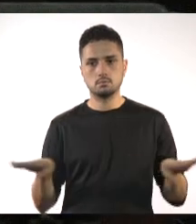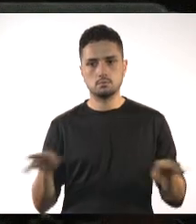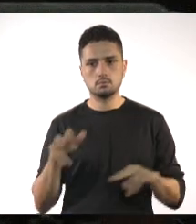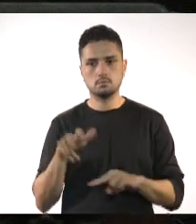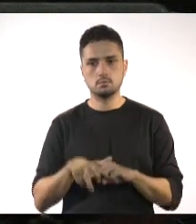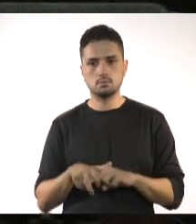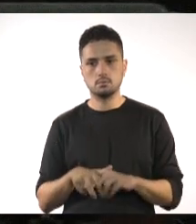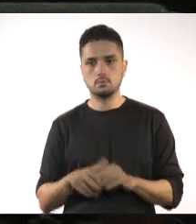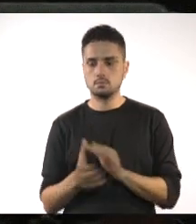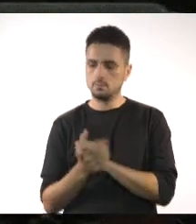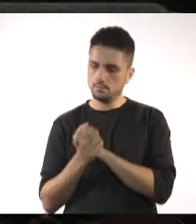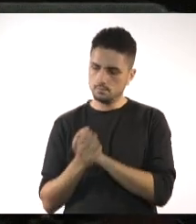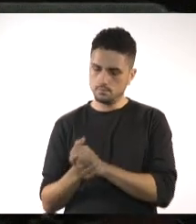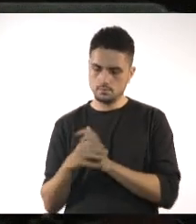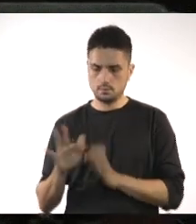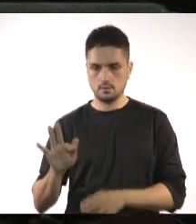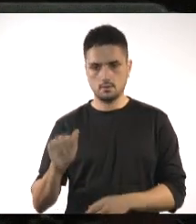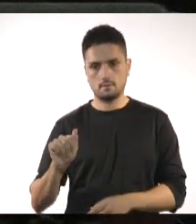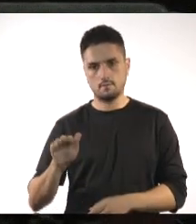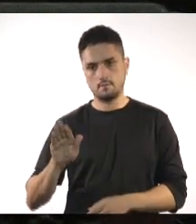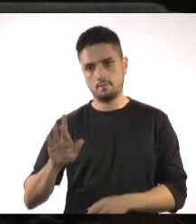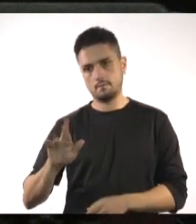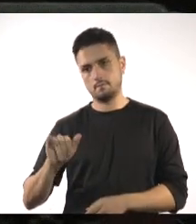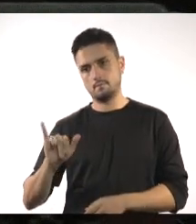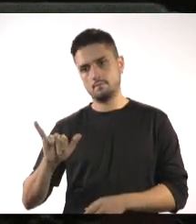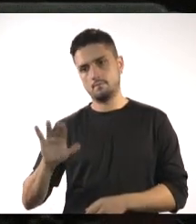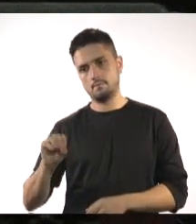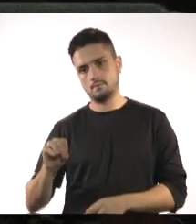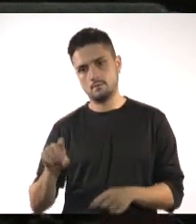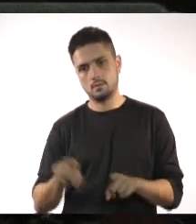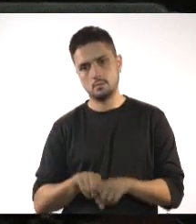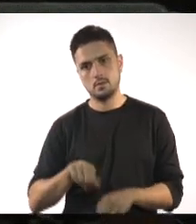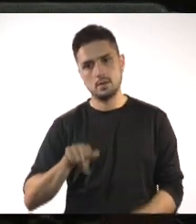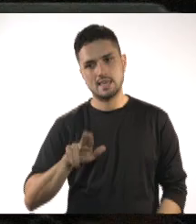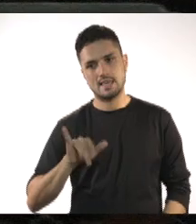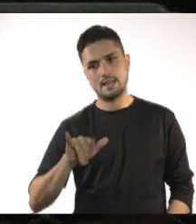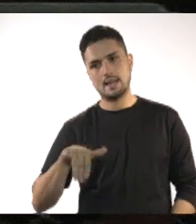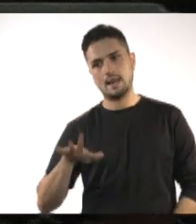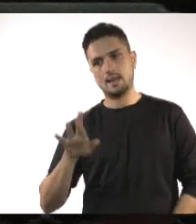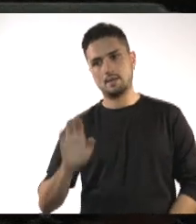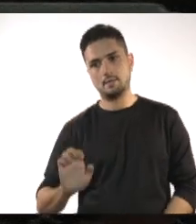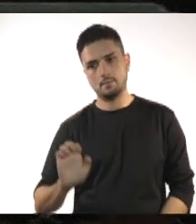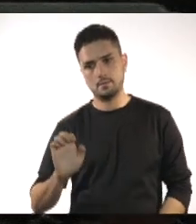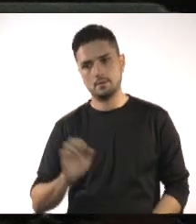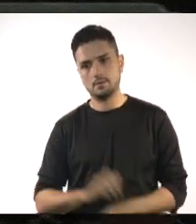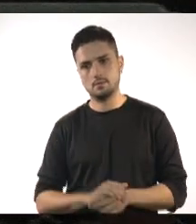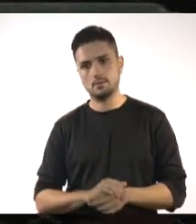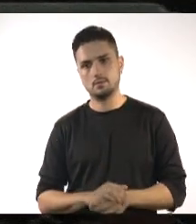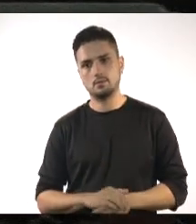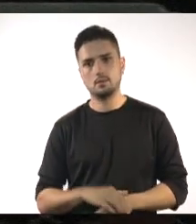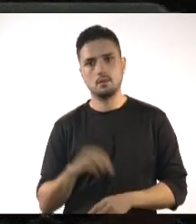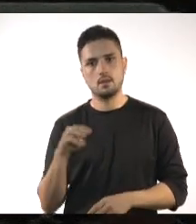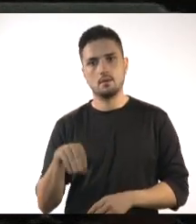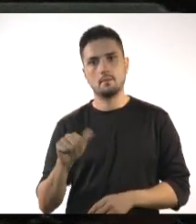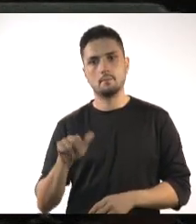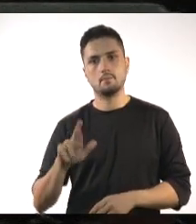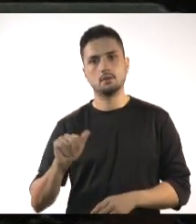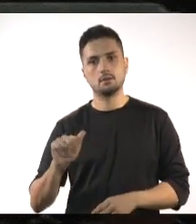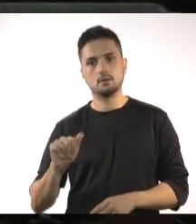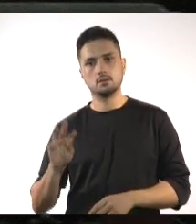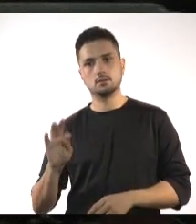do Fabrício Petrágava, aqui da Arquidiocese do Rio, do Guilherme Alves, da Maria Tereza